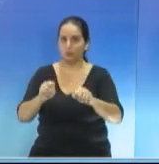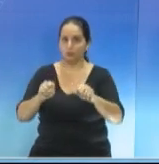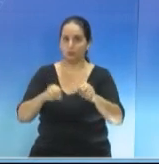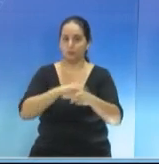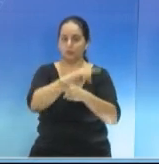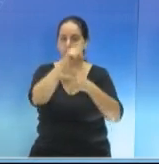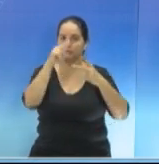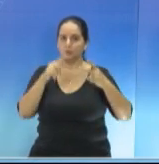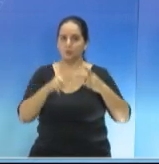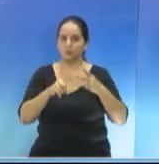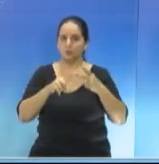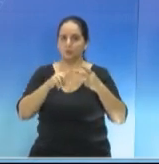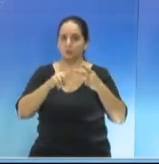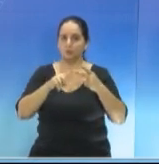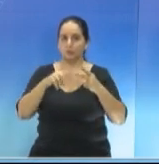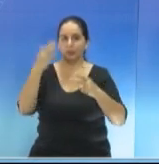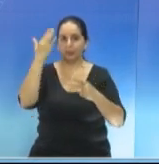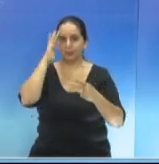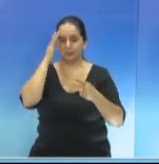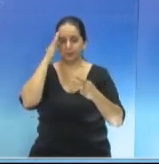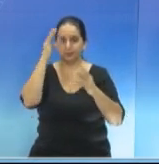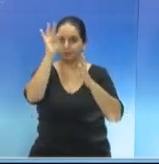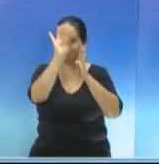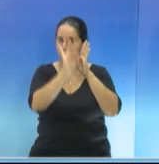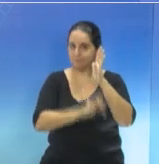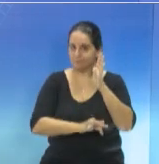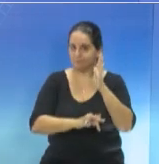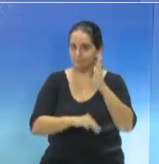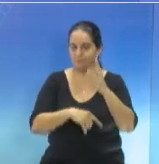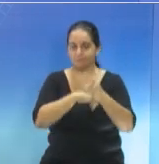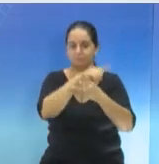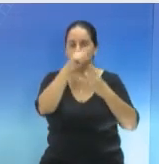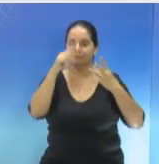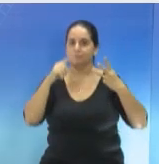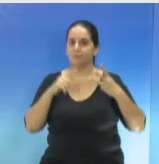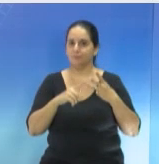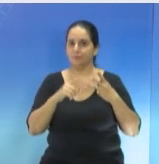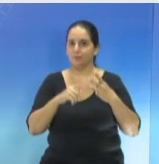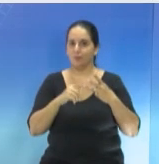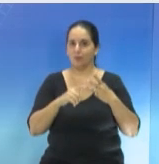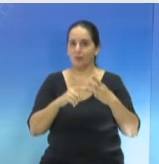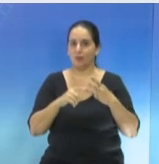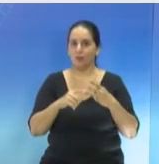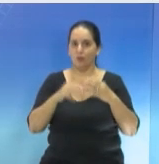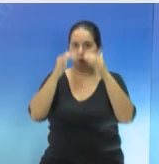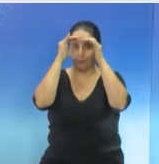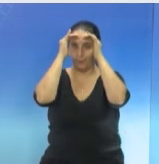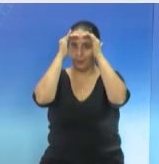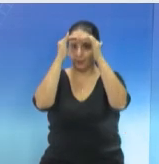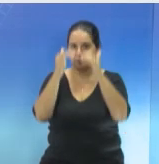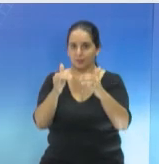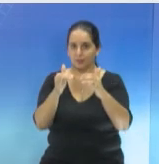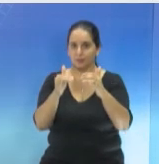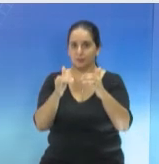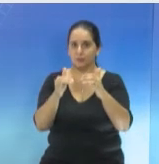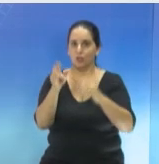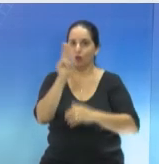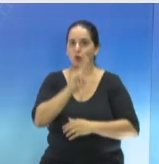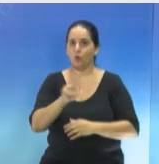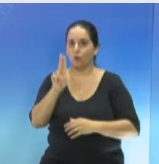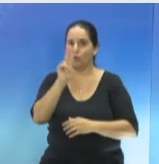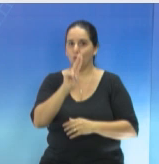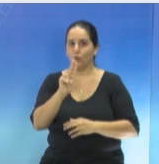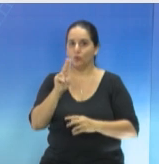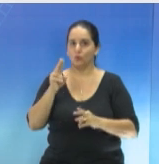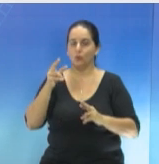a interpretação de texto. Agora nós vamos para o cumprimento da função referencial. Gente, a função